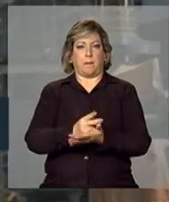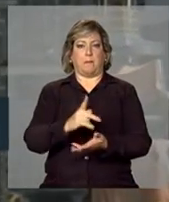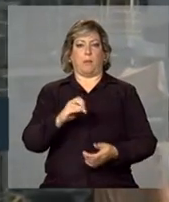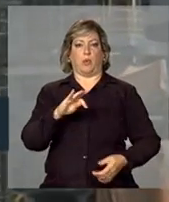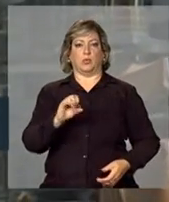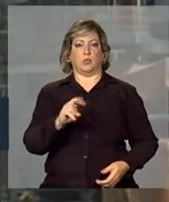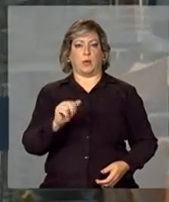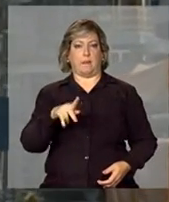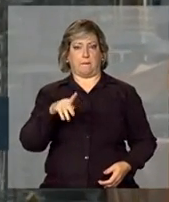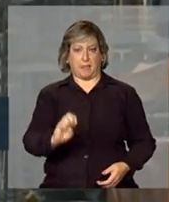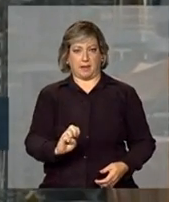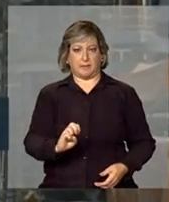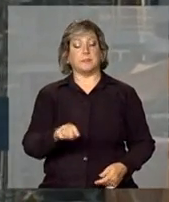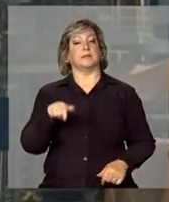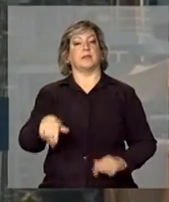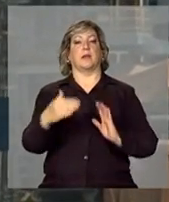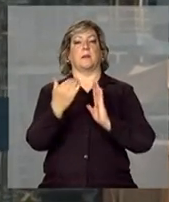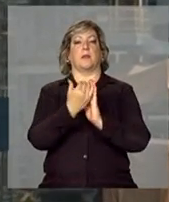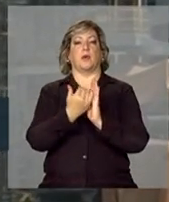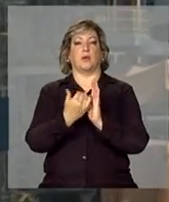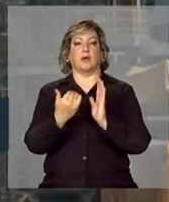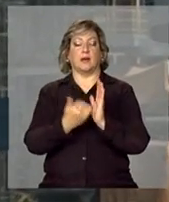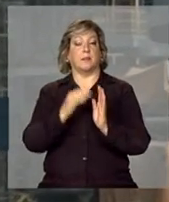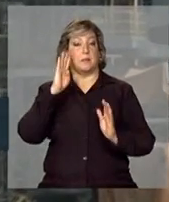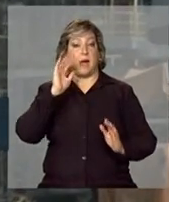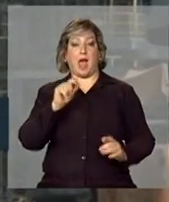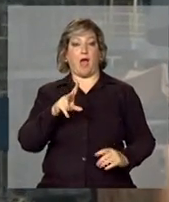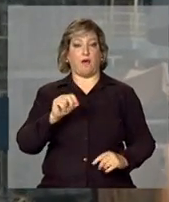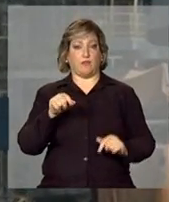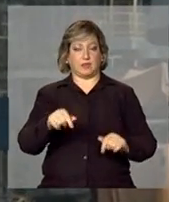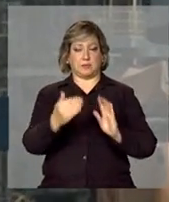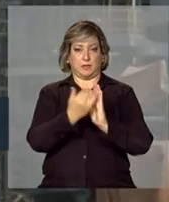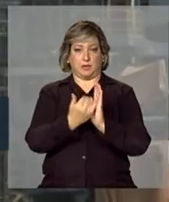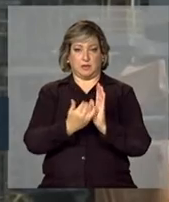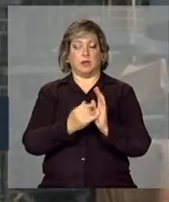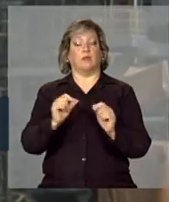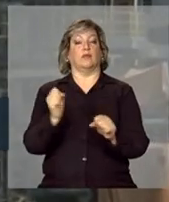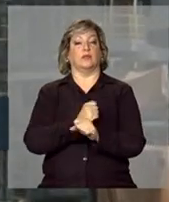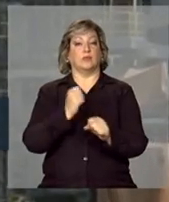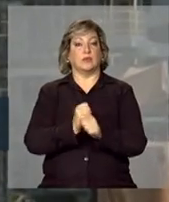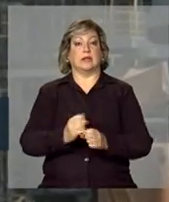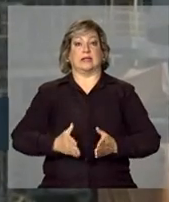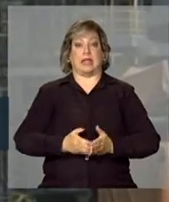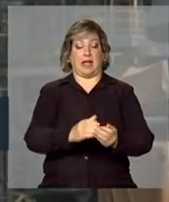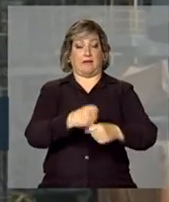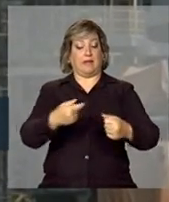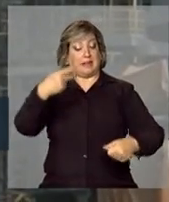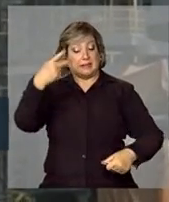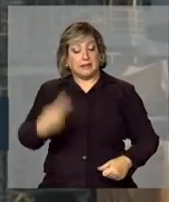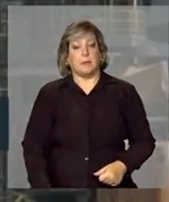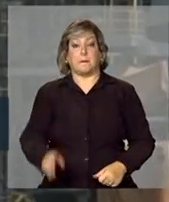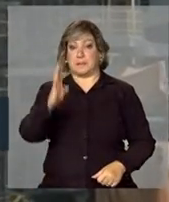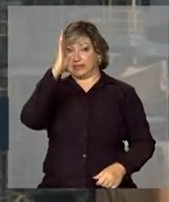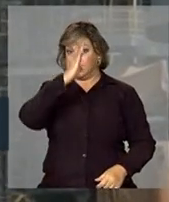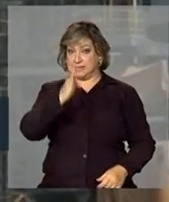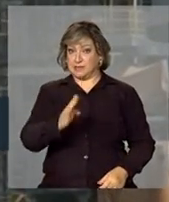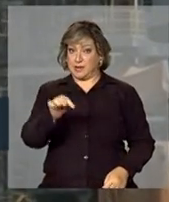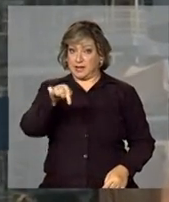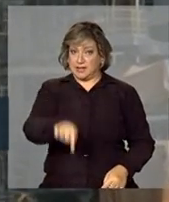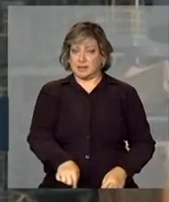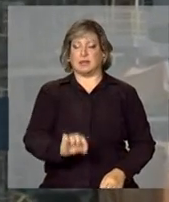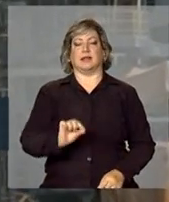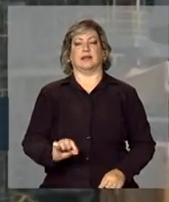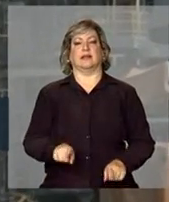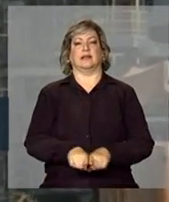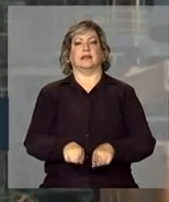suap o programa o objetivo desse programa é a construção de navios no Brasil com o índice de